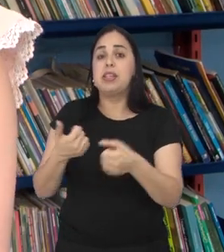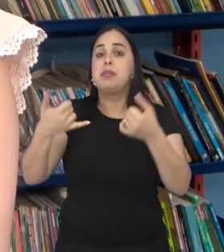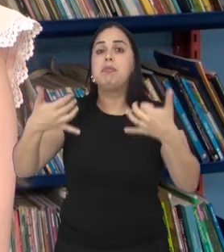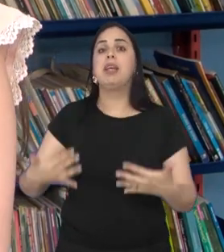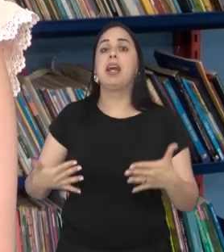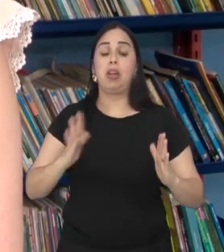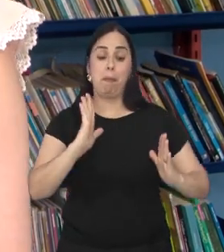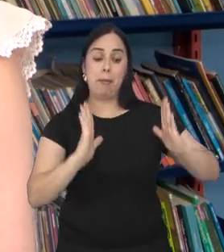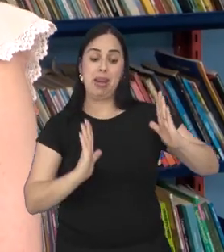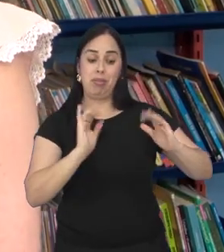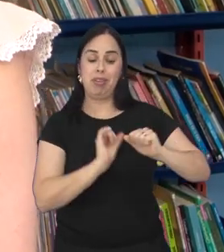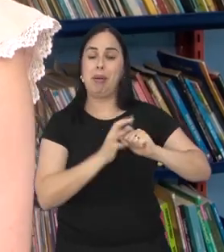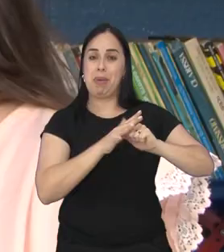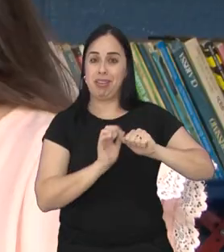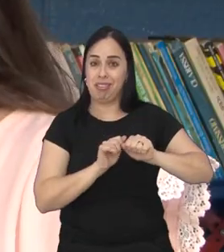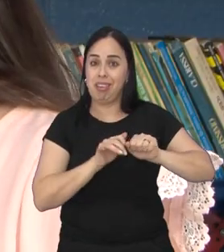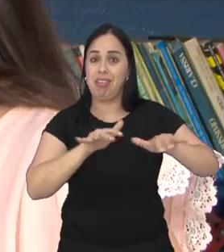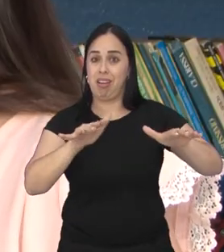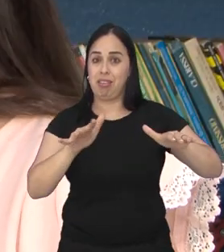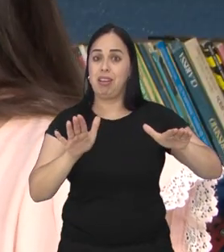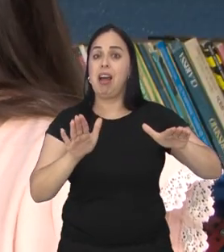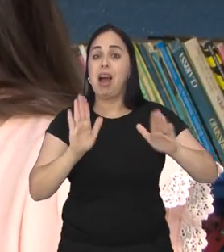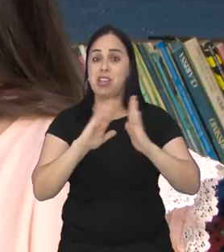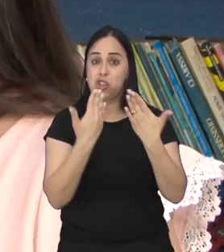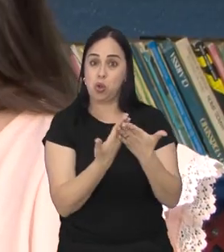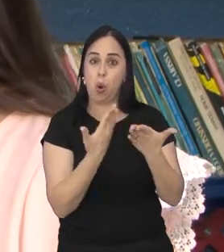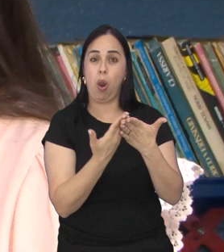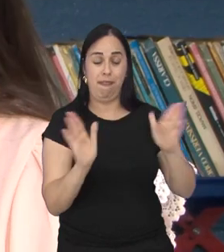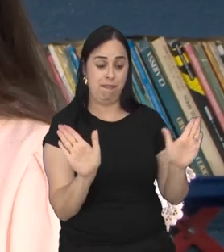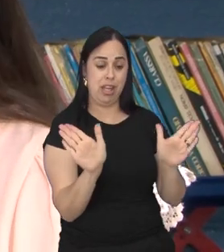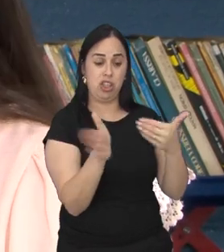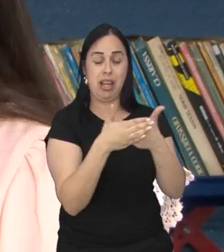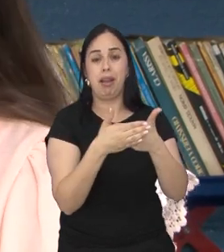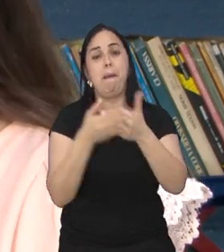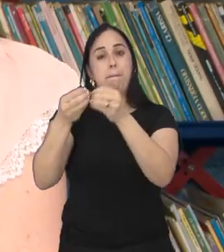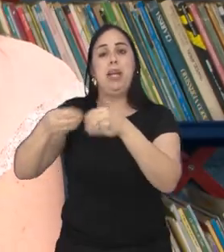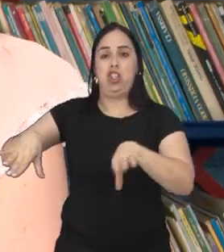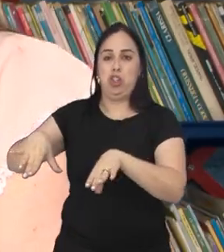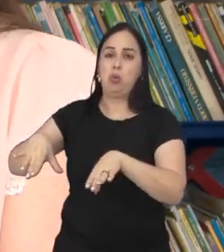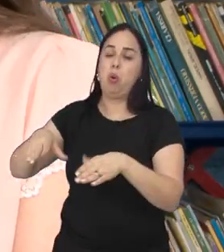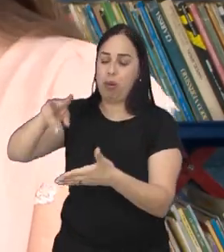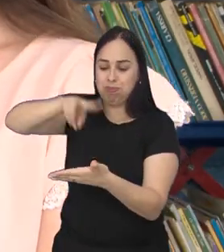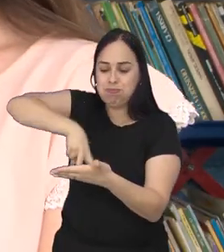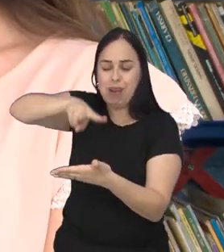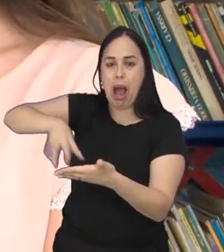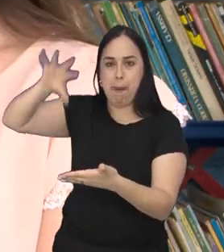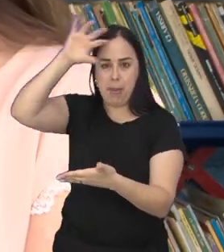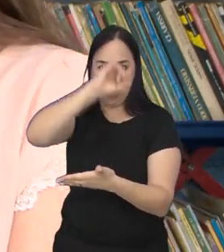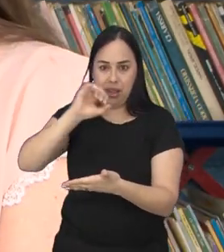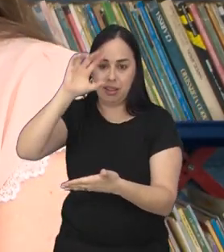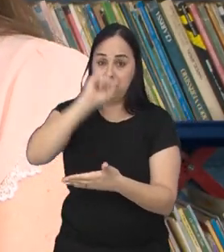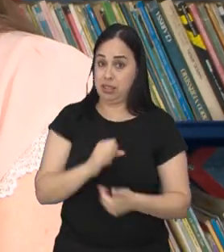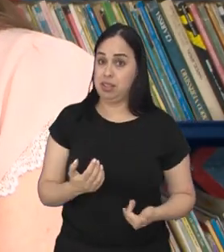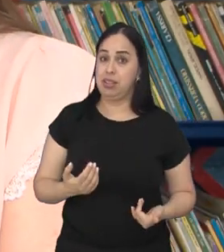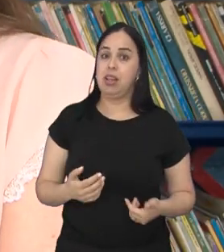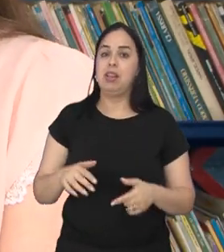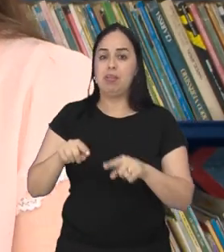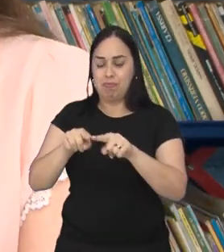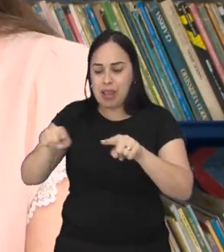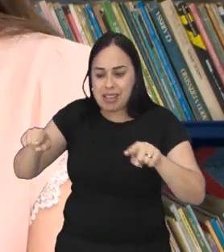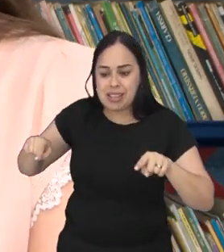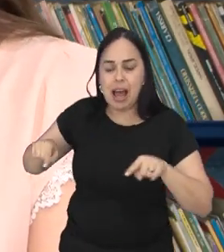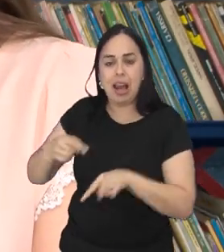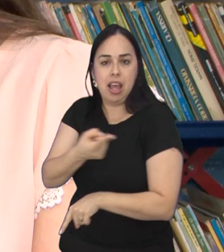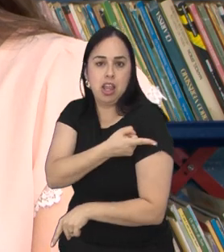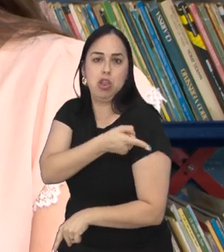são impactos da pandemia período em que as escolas estiveram fechadas a gente percebeu principalmente nas salas de alfabetização né